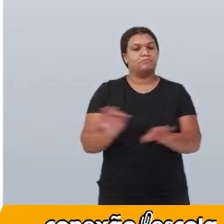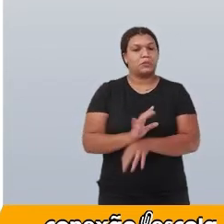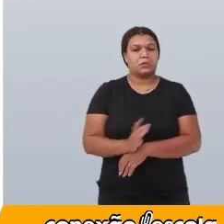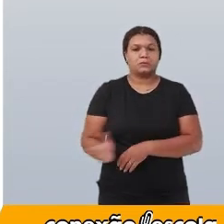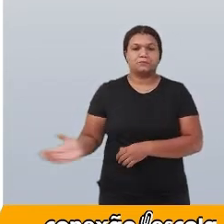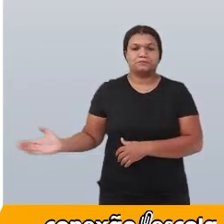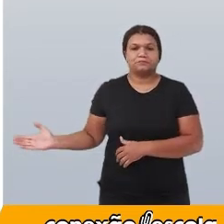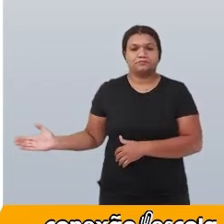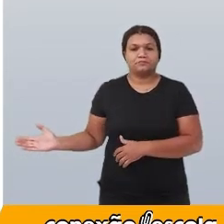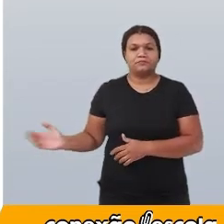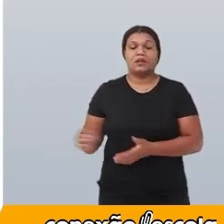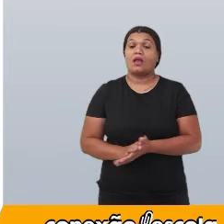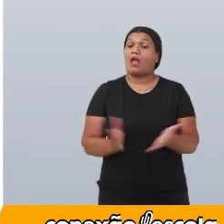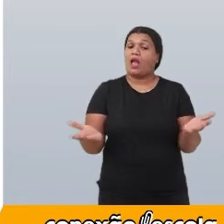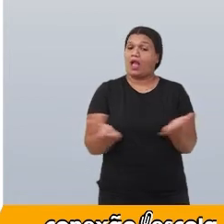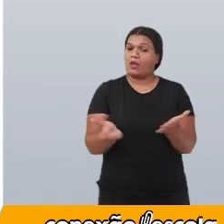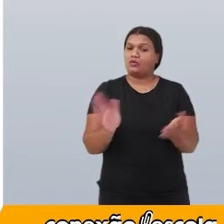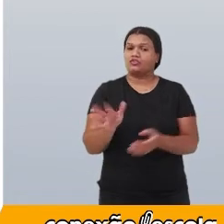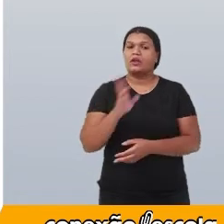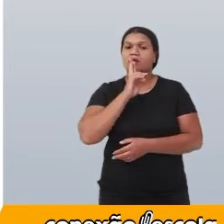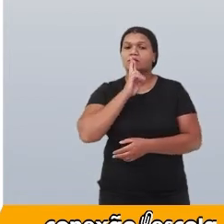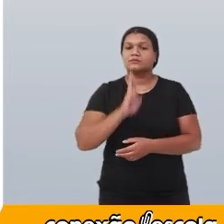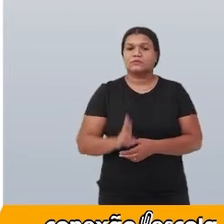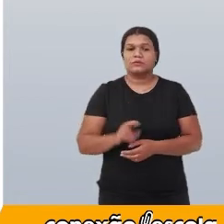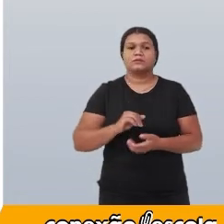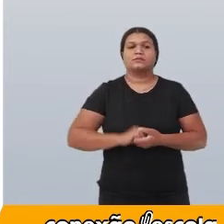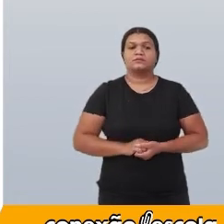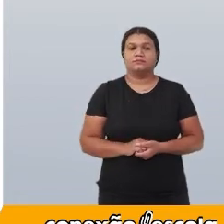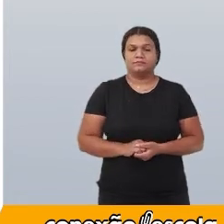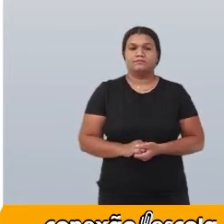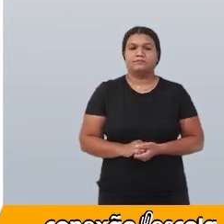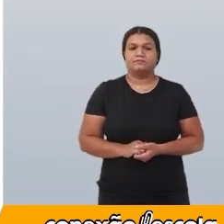Pronto! Agora eu já tenho a minha resposta.